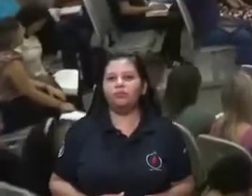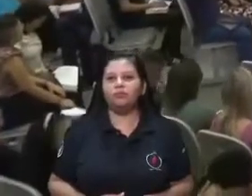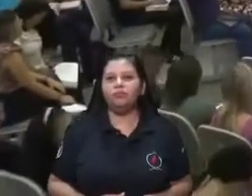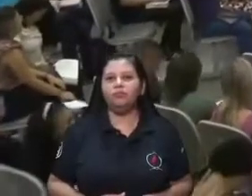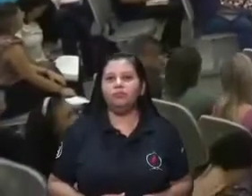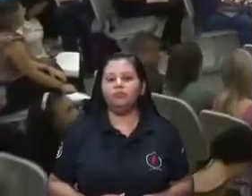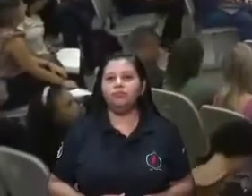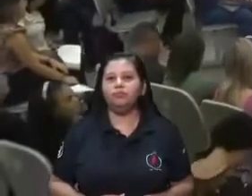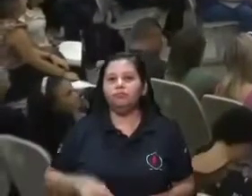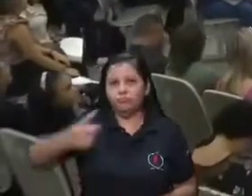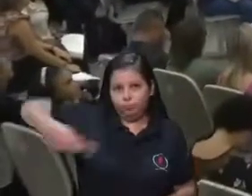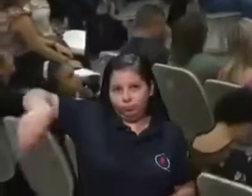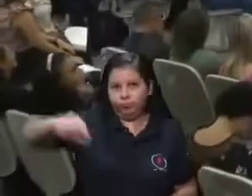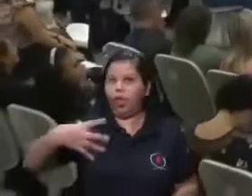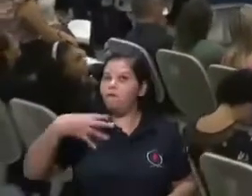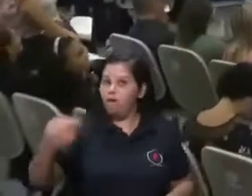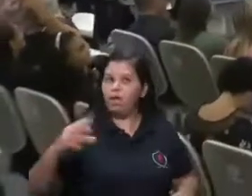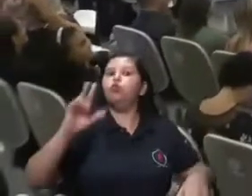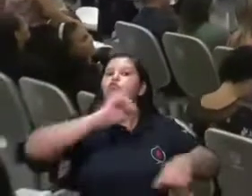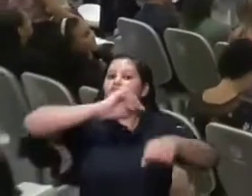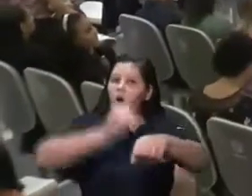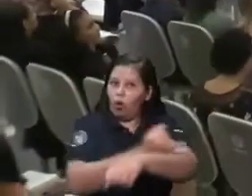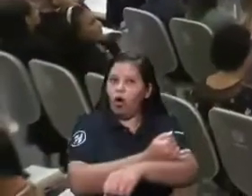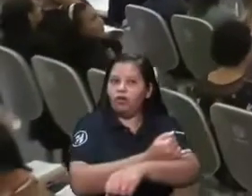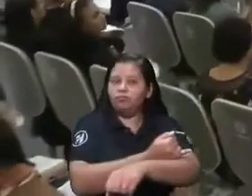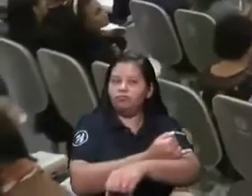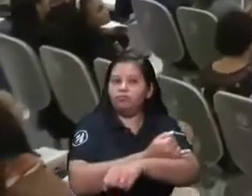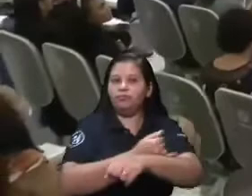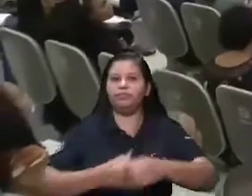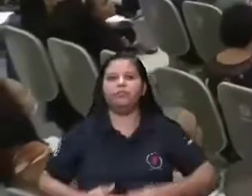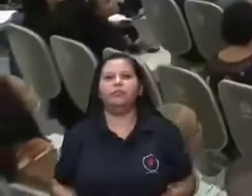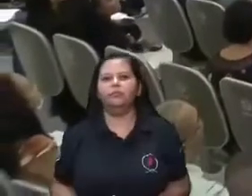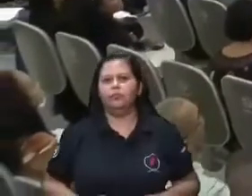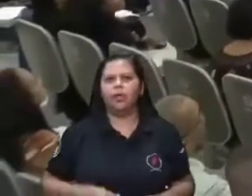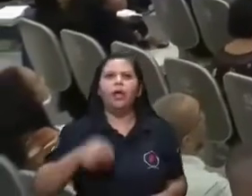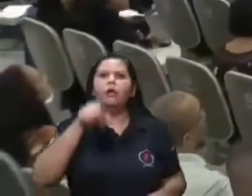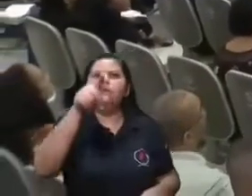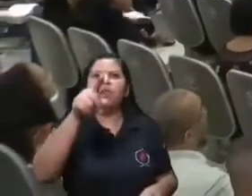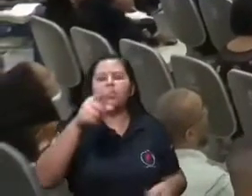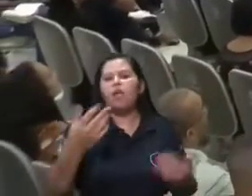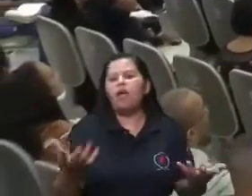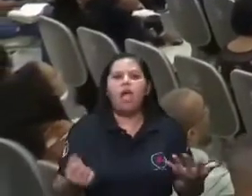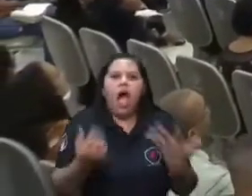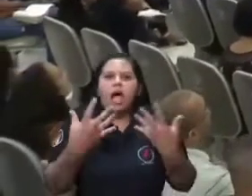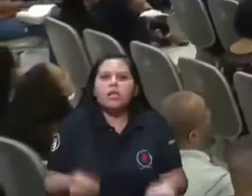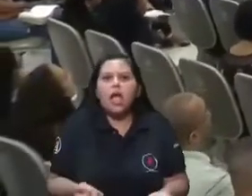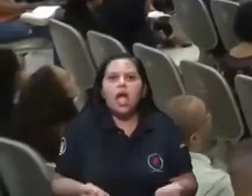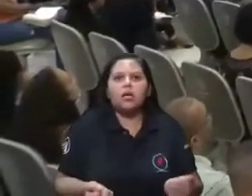Qual voz te governa?